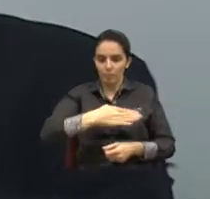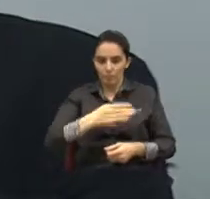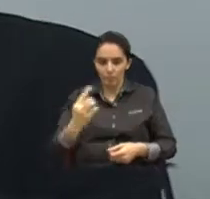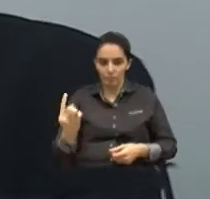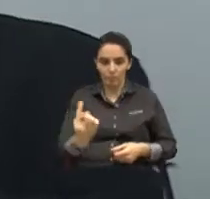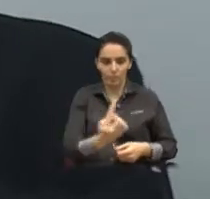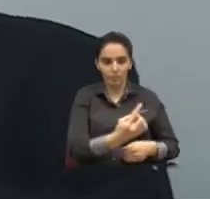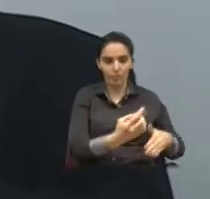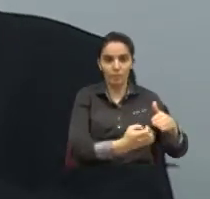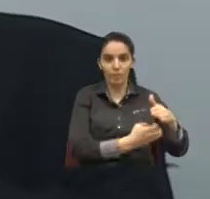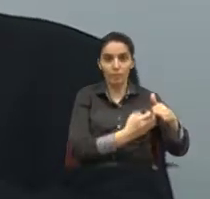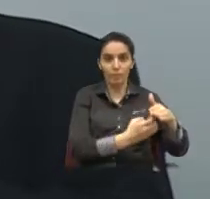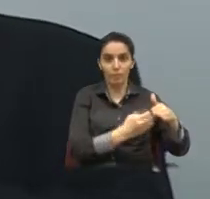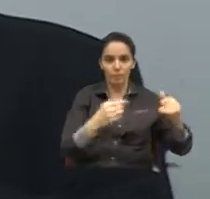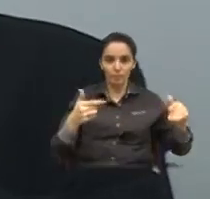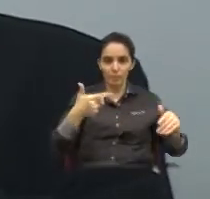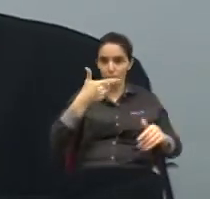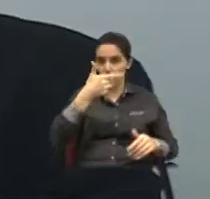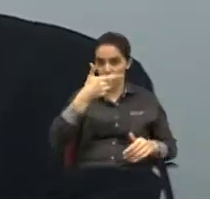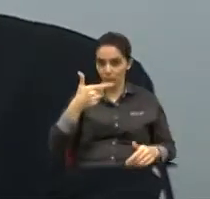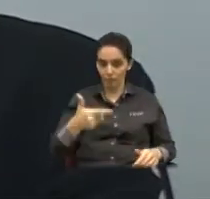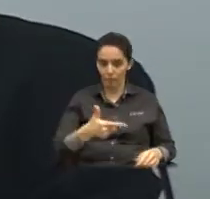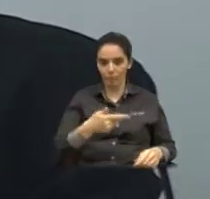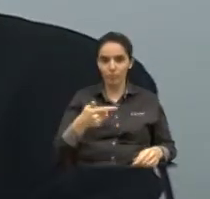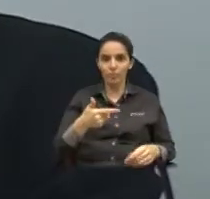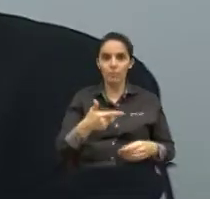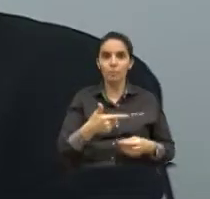da De Carvalho com uma arma.